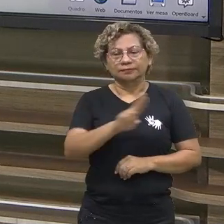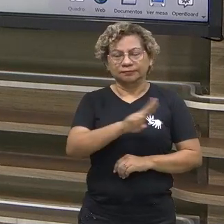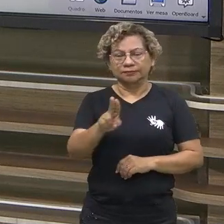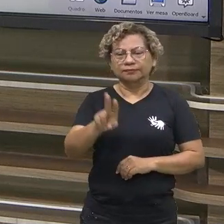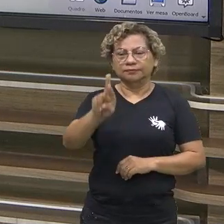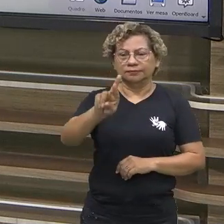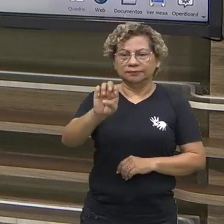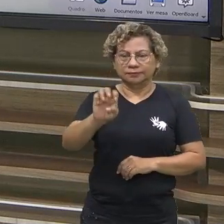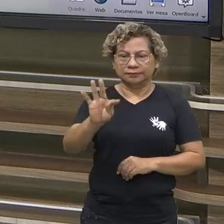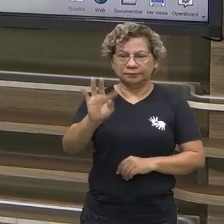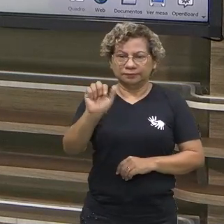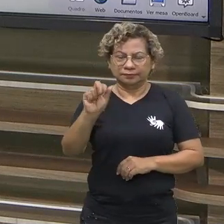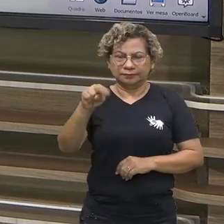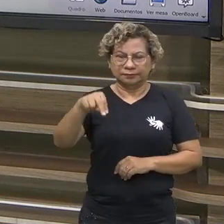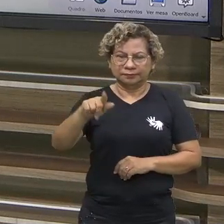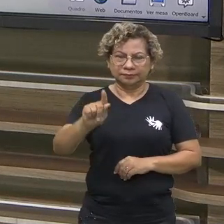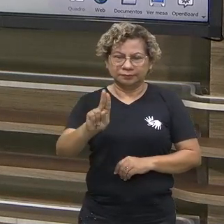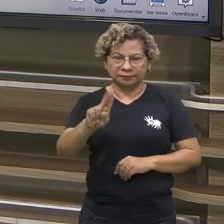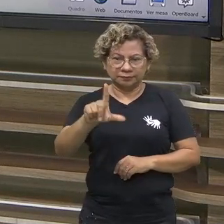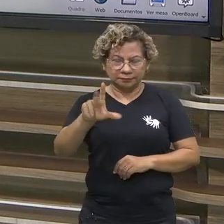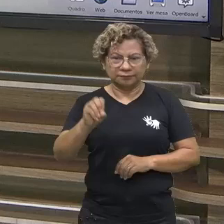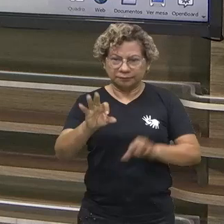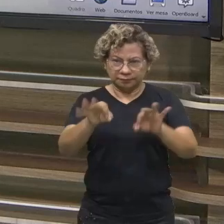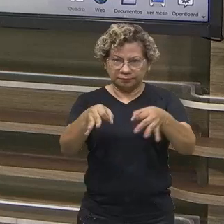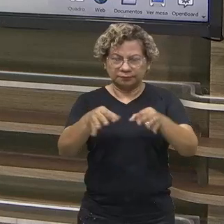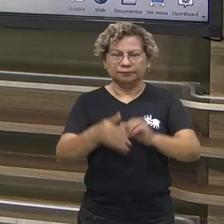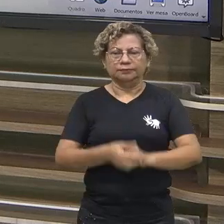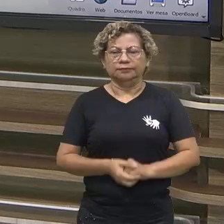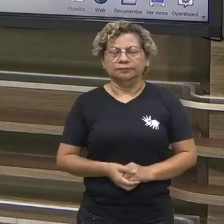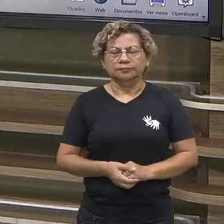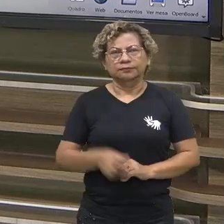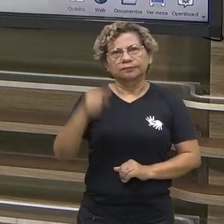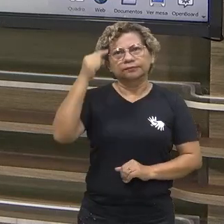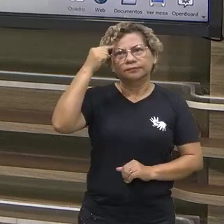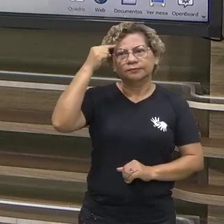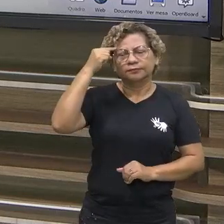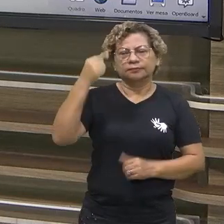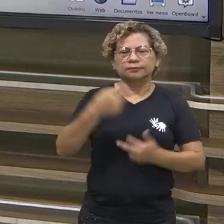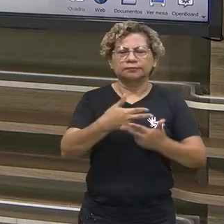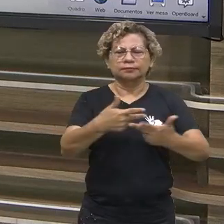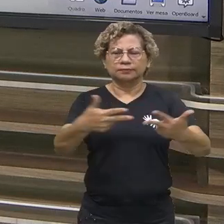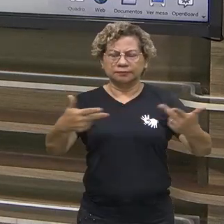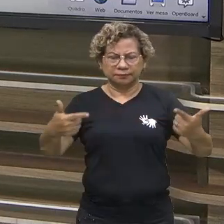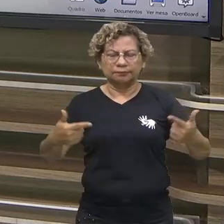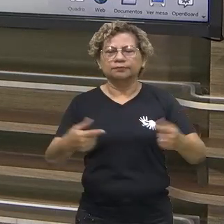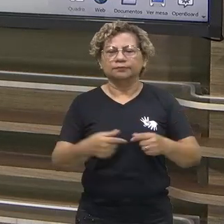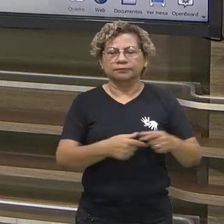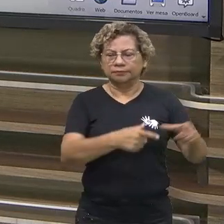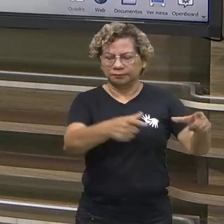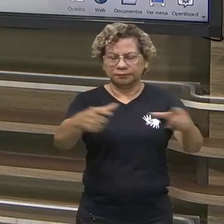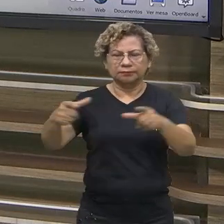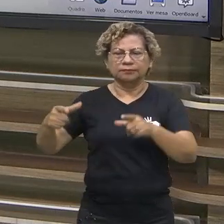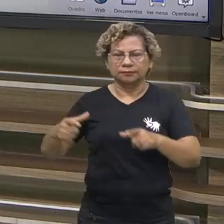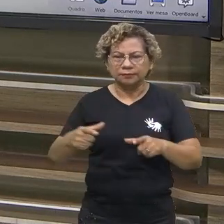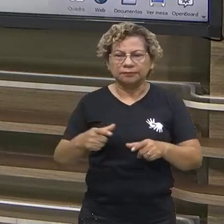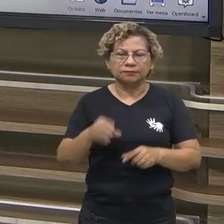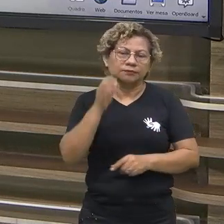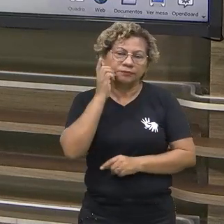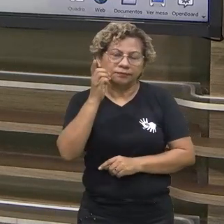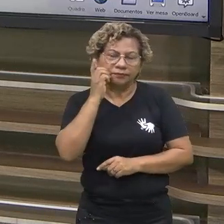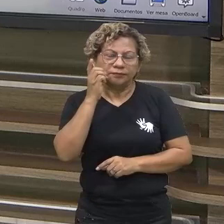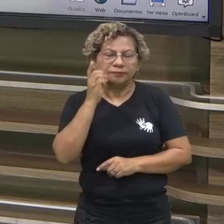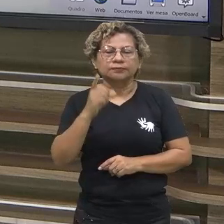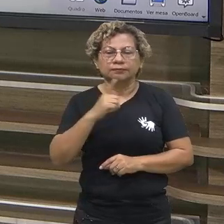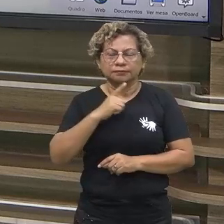retângulo, certo? Então, quando a gente parar para pensar um pouco, em vários objetos ao nosso redor estão referências,